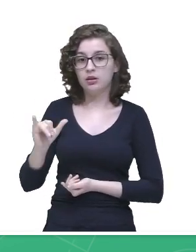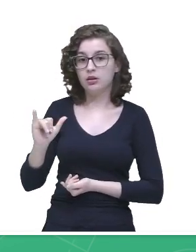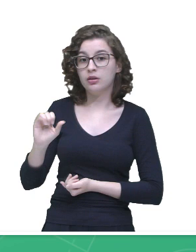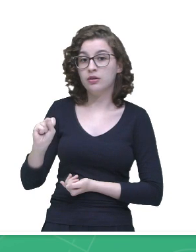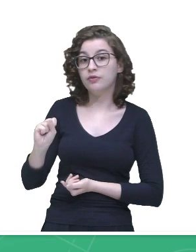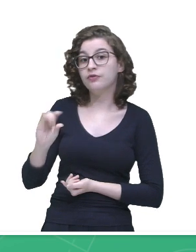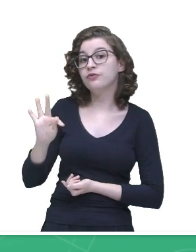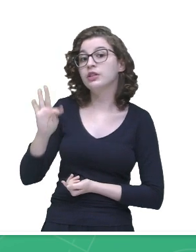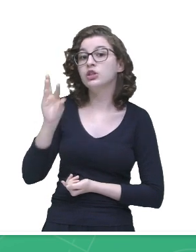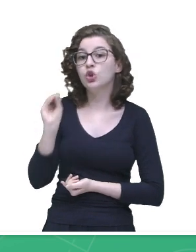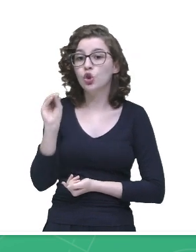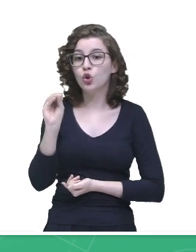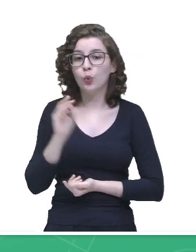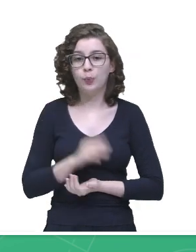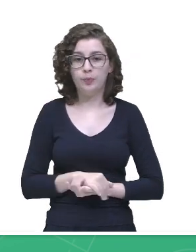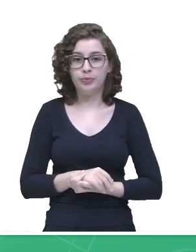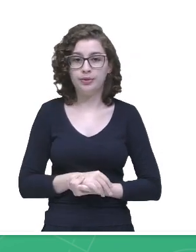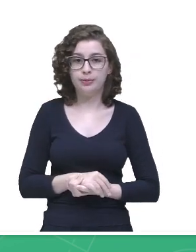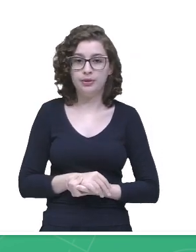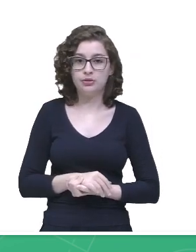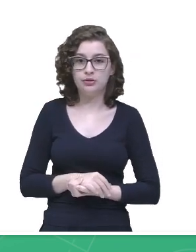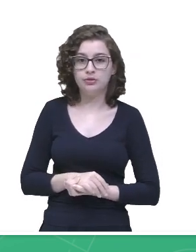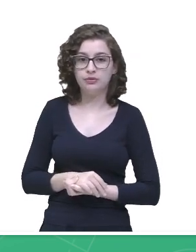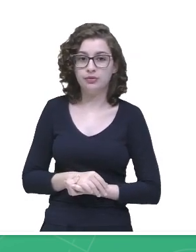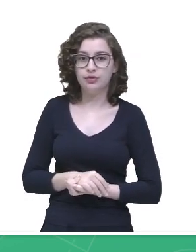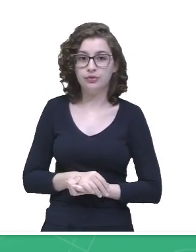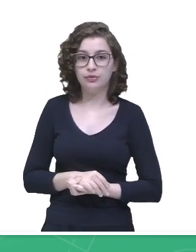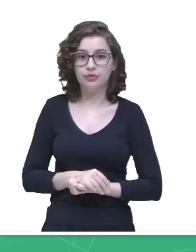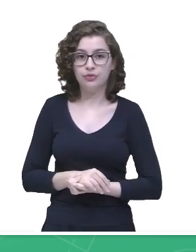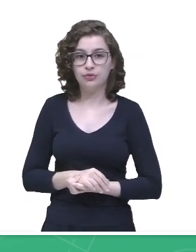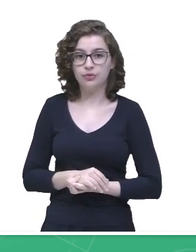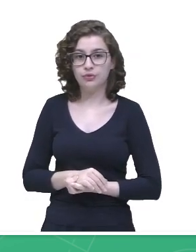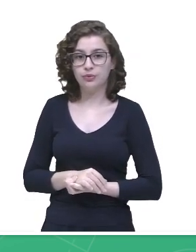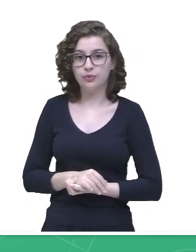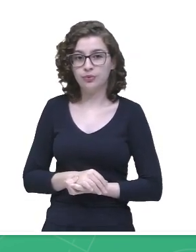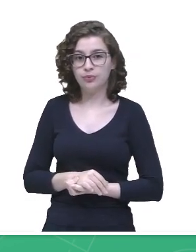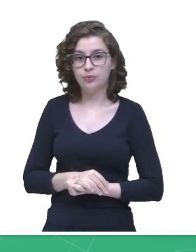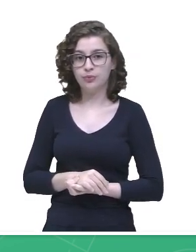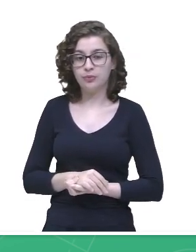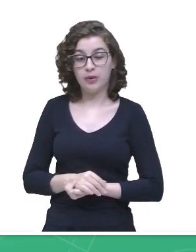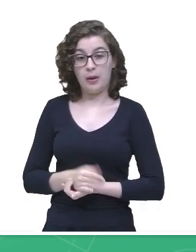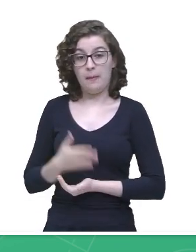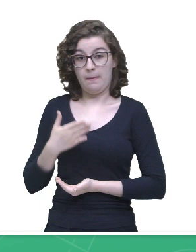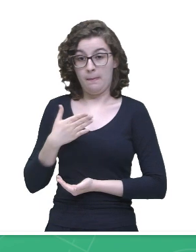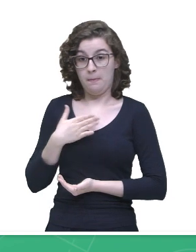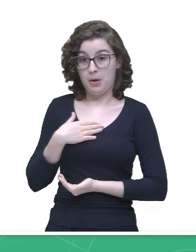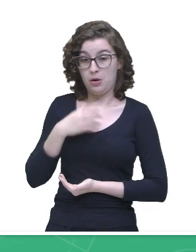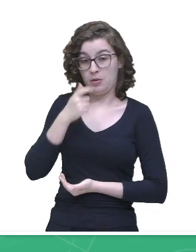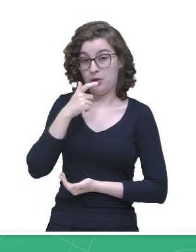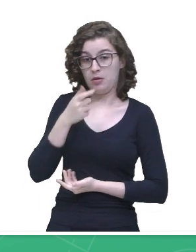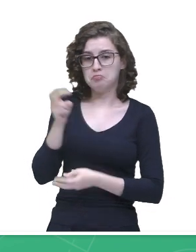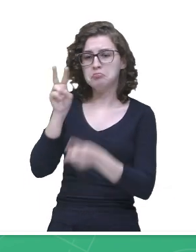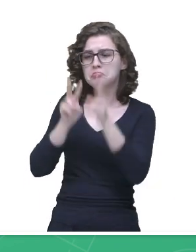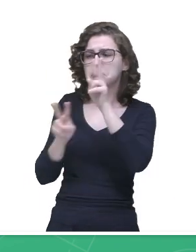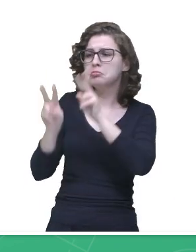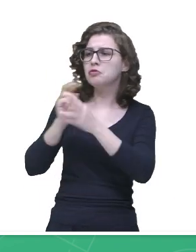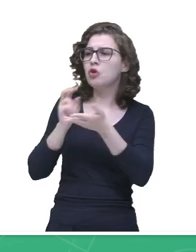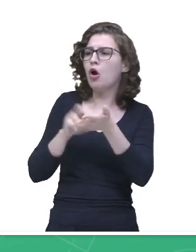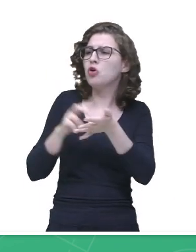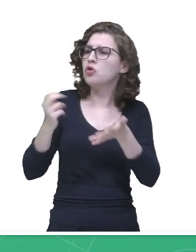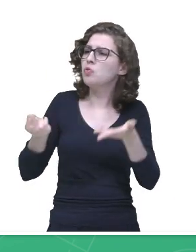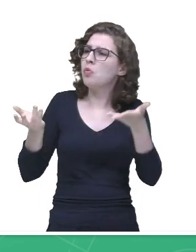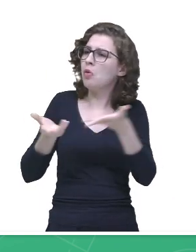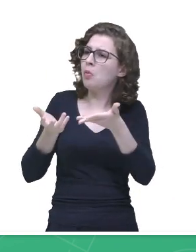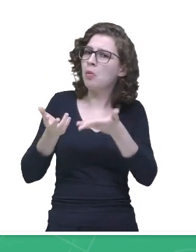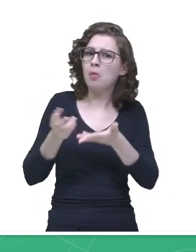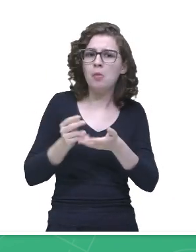o V tem som de B no espanhol. Visto. Mis padres han visto esta mañana a Juan